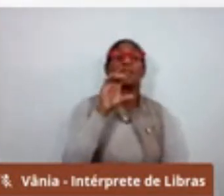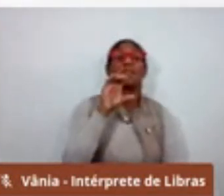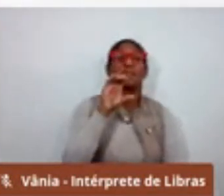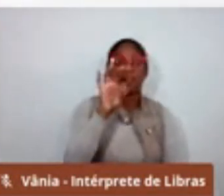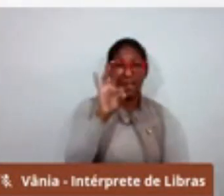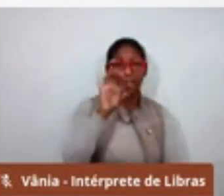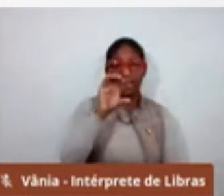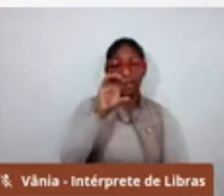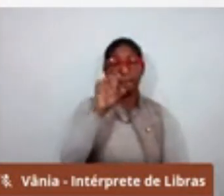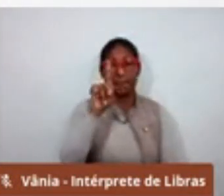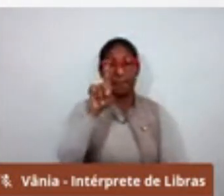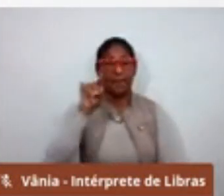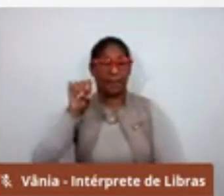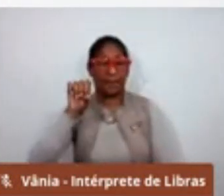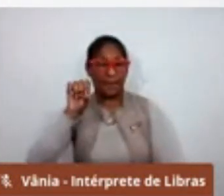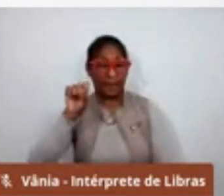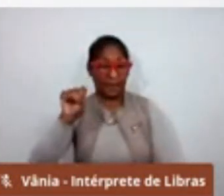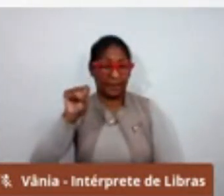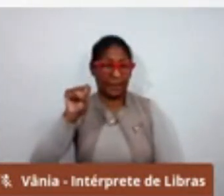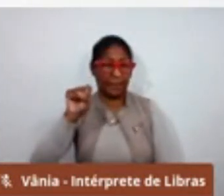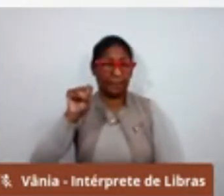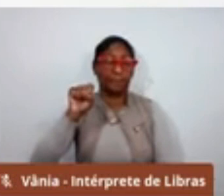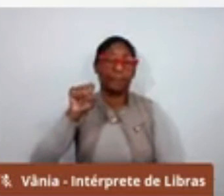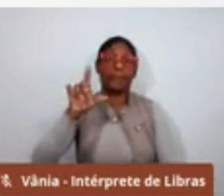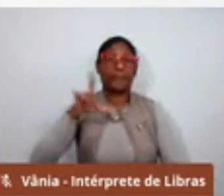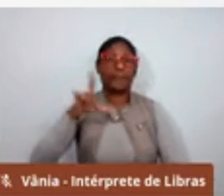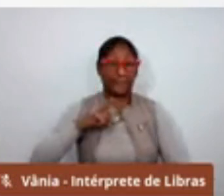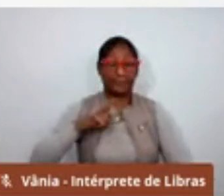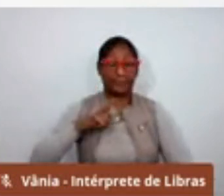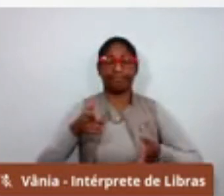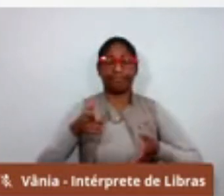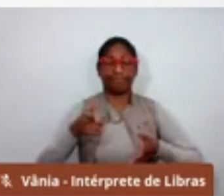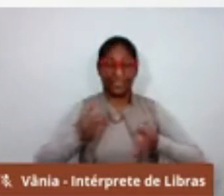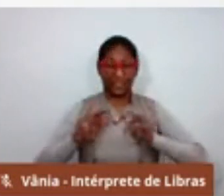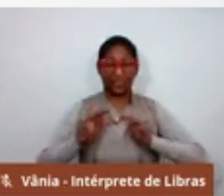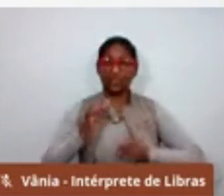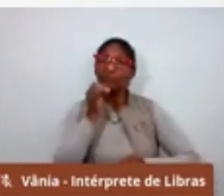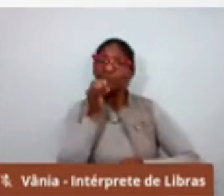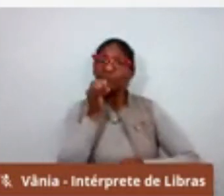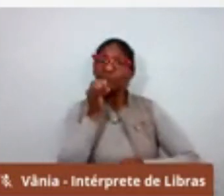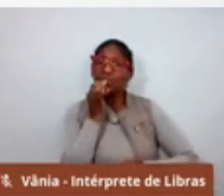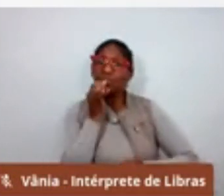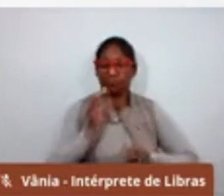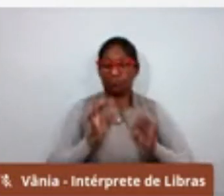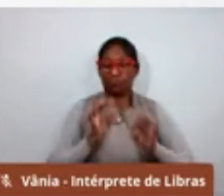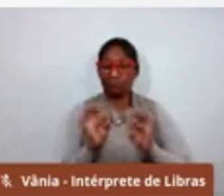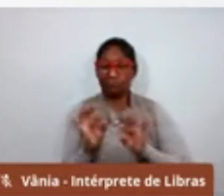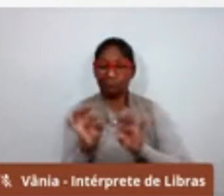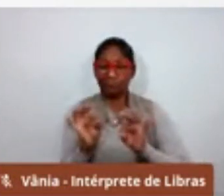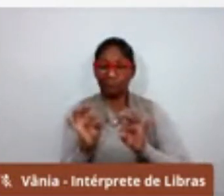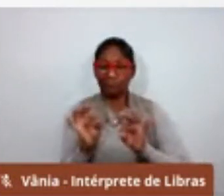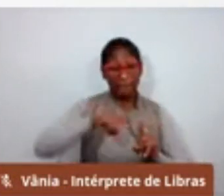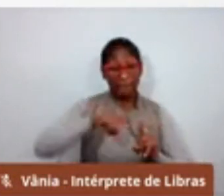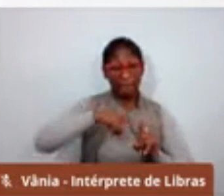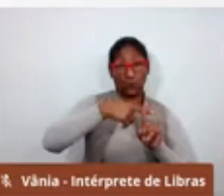exames moleculares, que vão ser feitos não apenas nas pessoas que foram